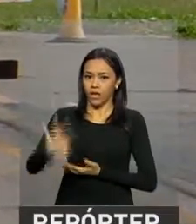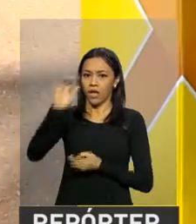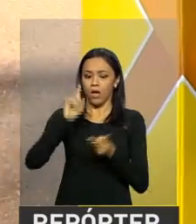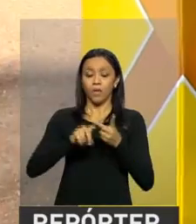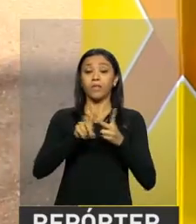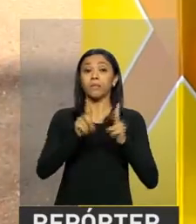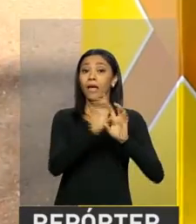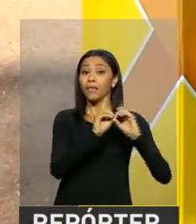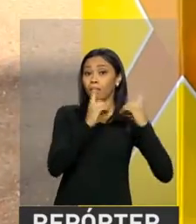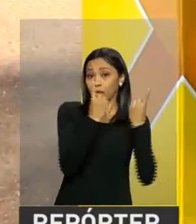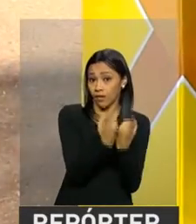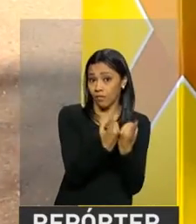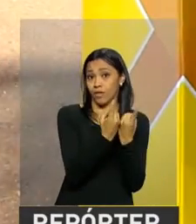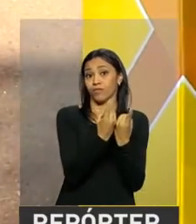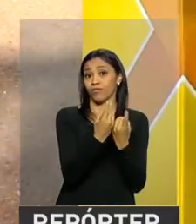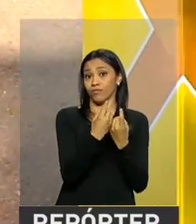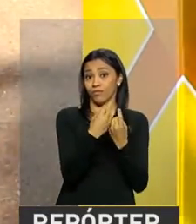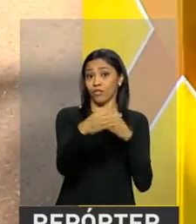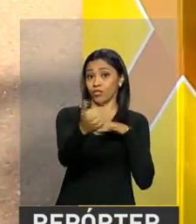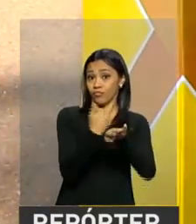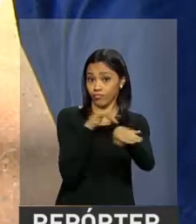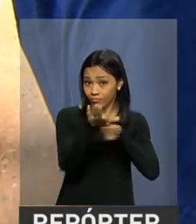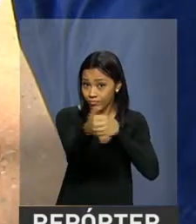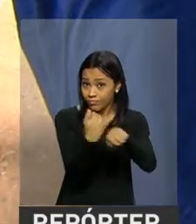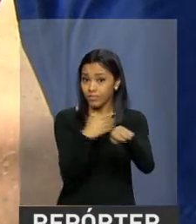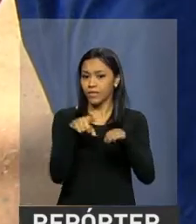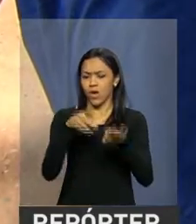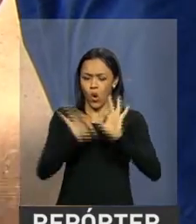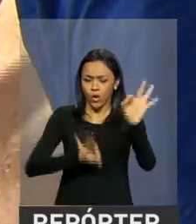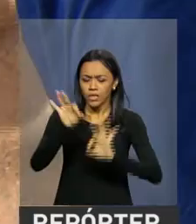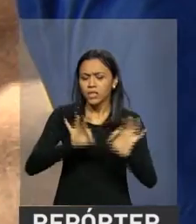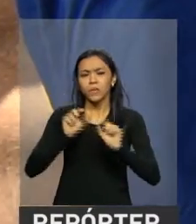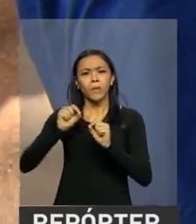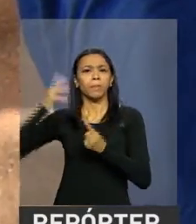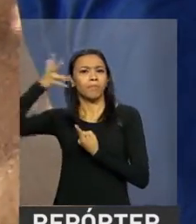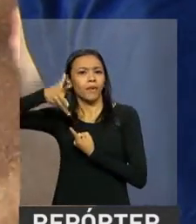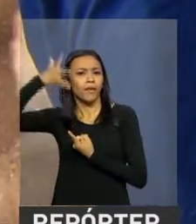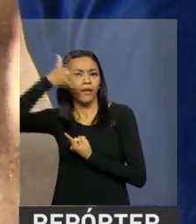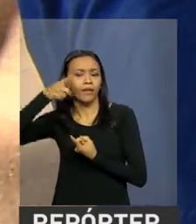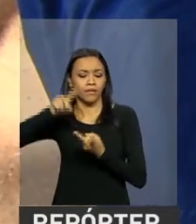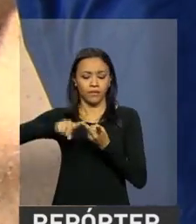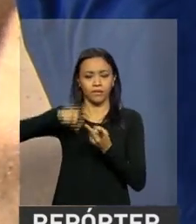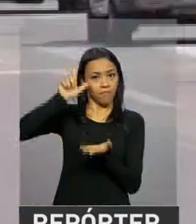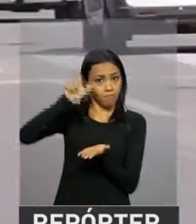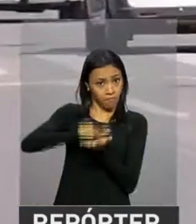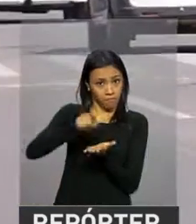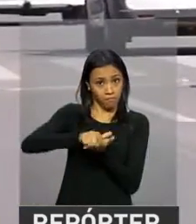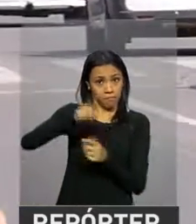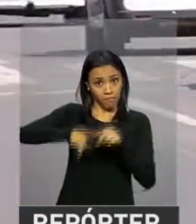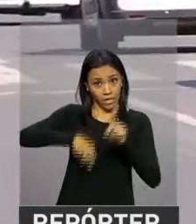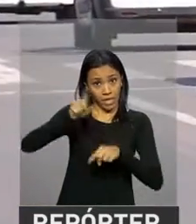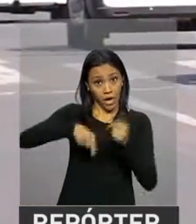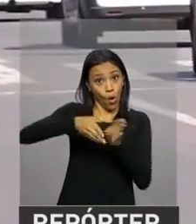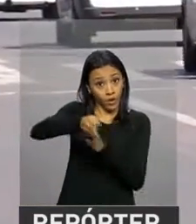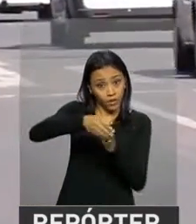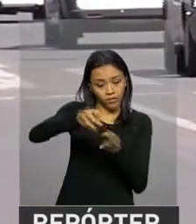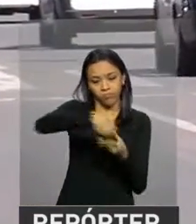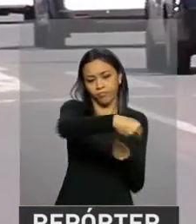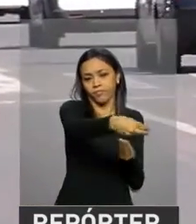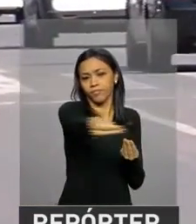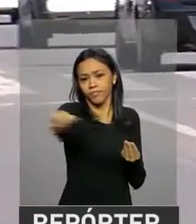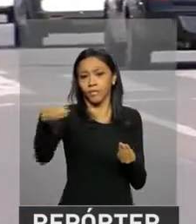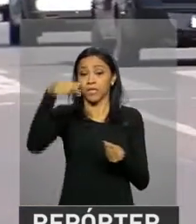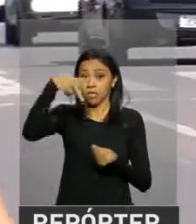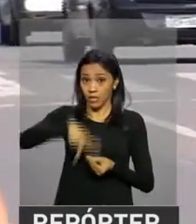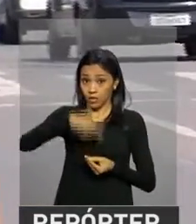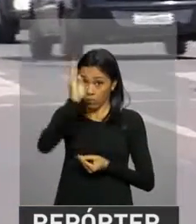Trânsito, o Maio Amarelo realiza ações preventivas, como palestras e divulgação de material educativo. No Brasil, o assunto é